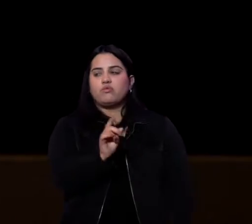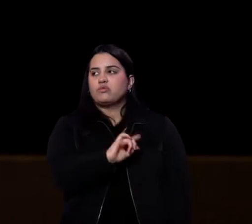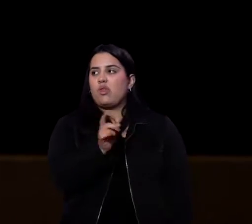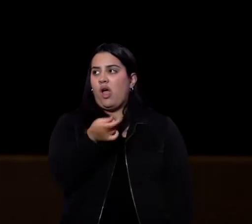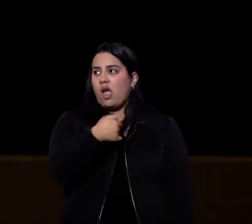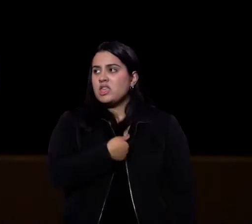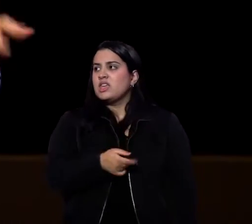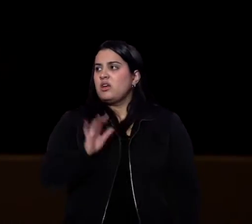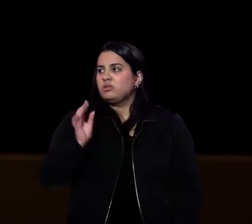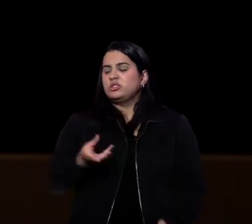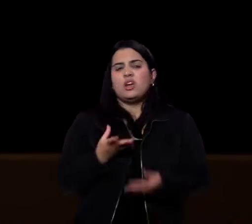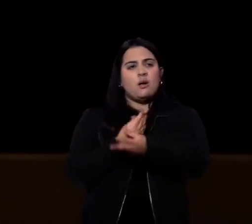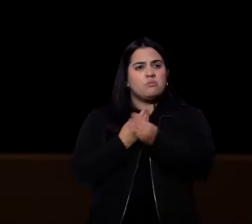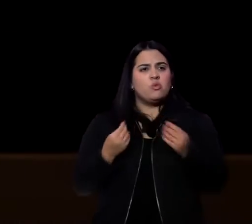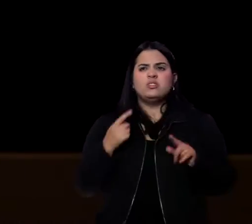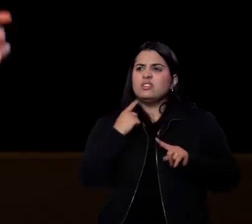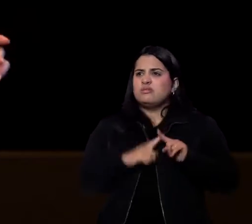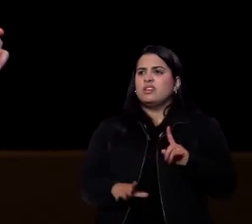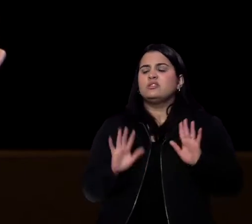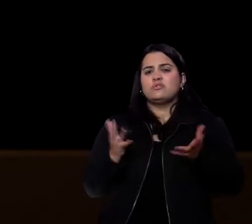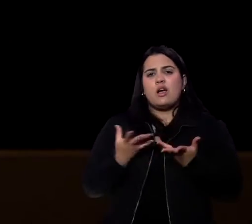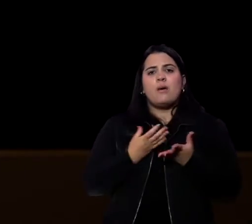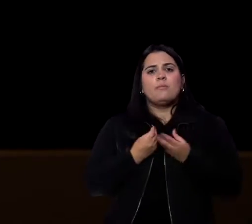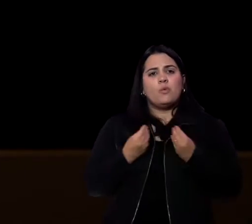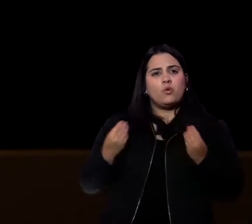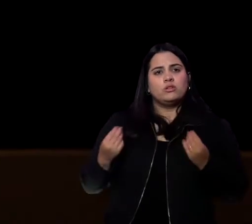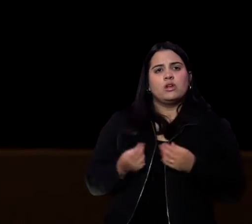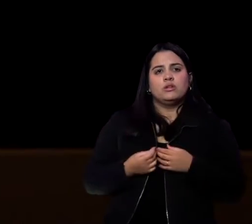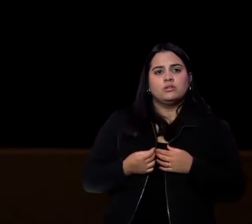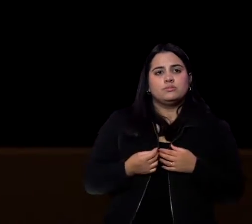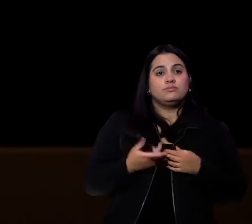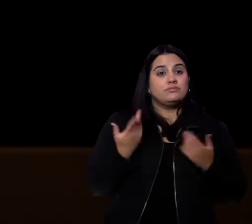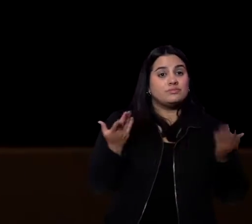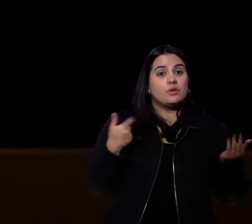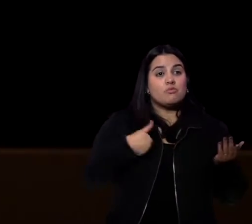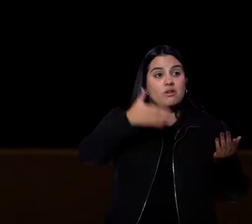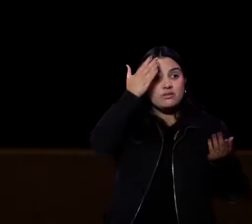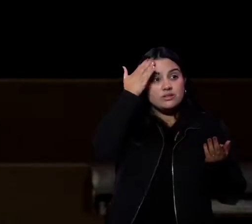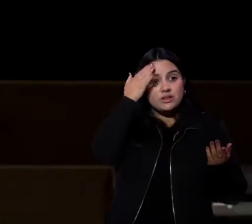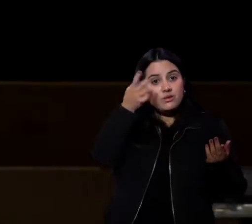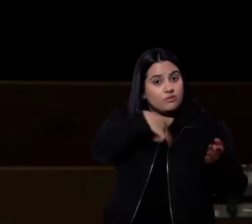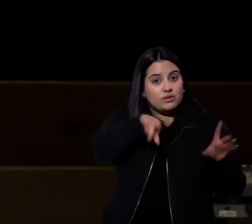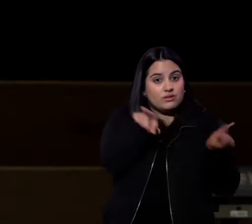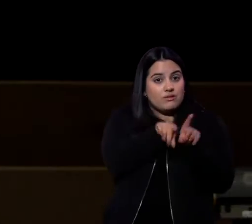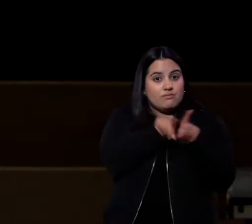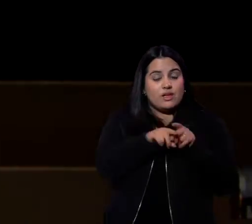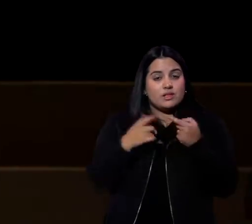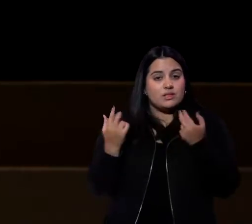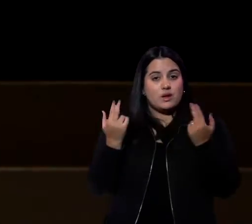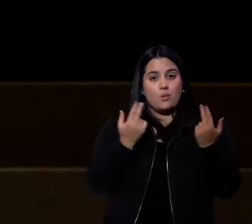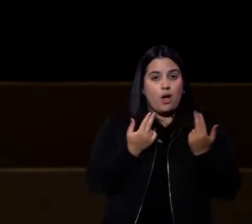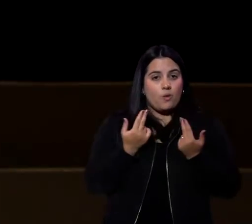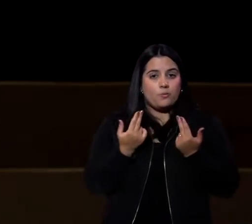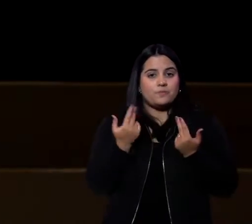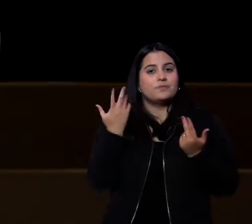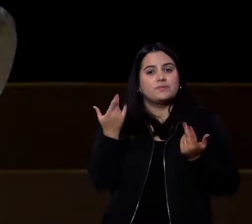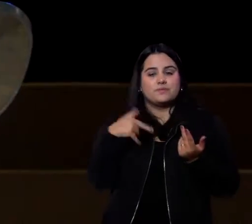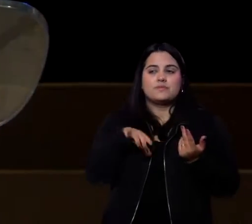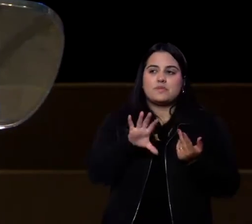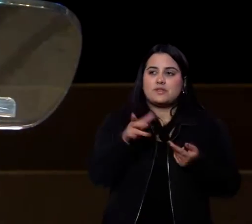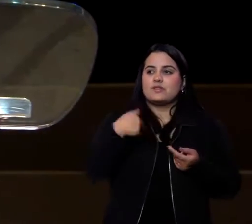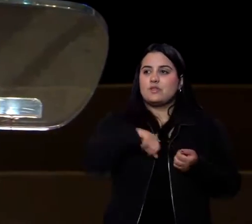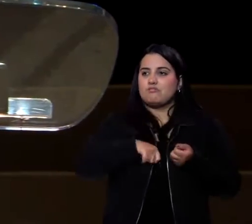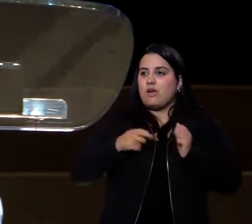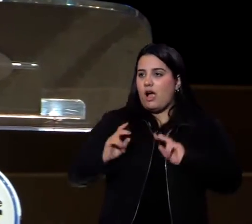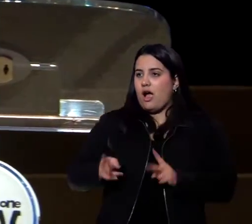Muitas vezes, vários dos meus planos já falharam muitas vezes. Então eu tenho certeza que com vocês foi assim também. E mesmo assim a gente